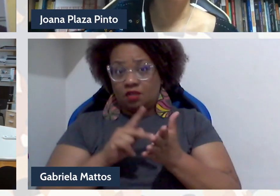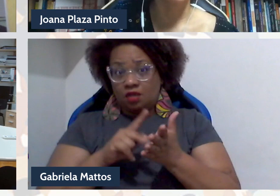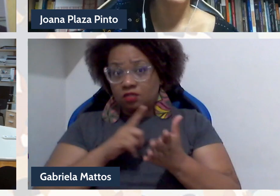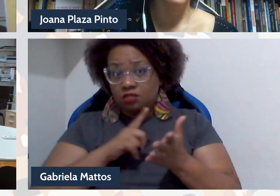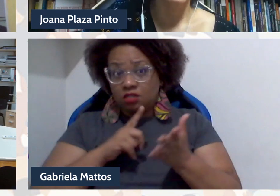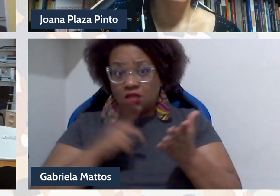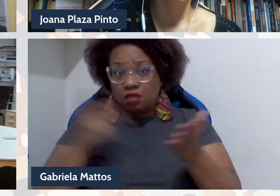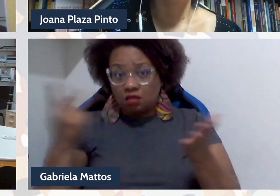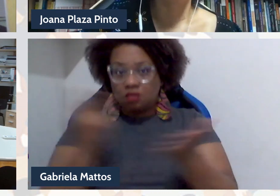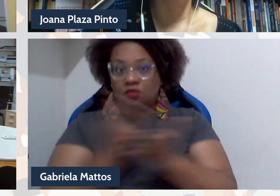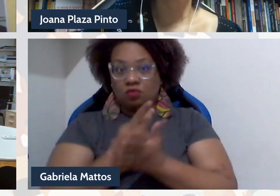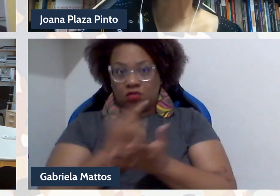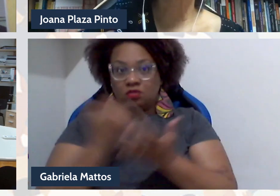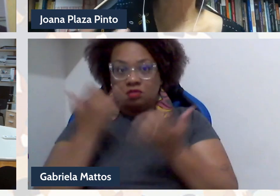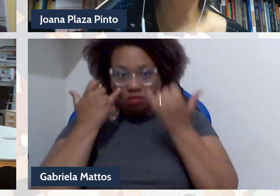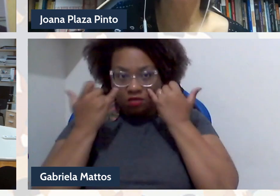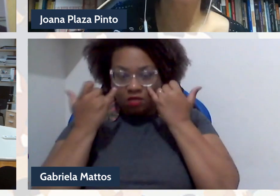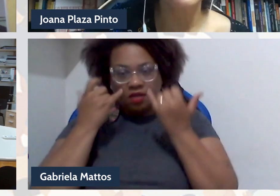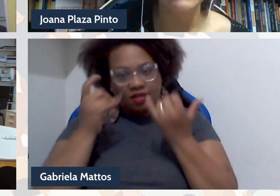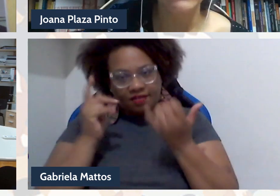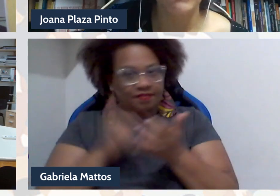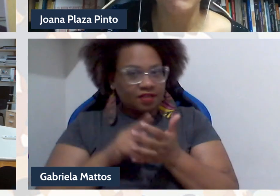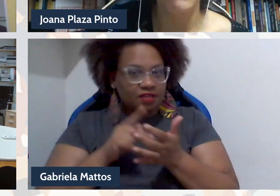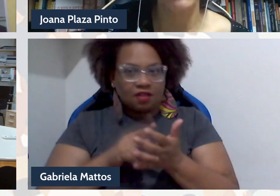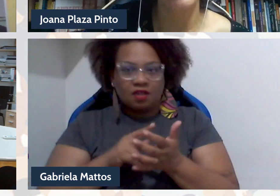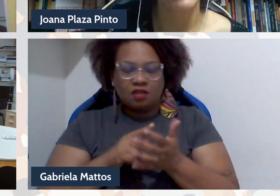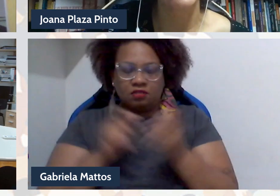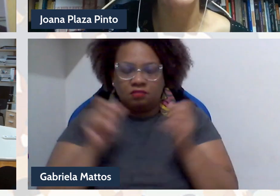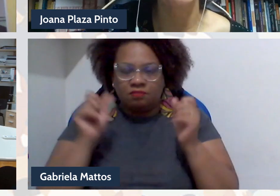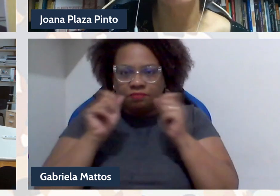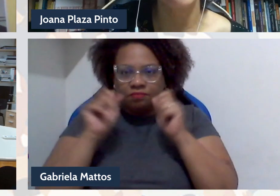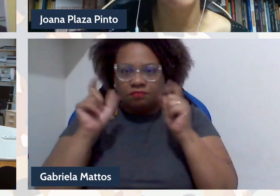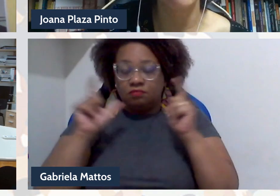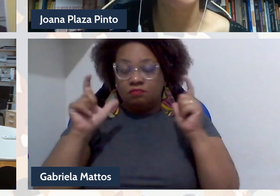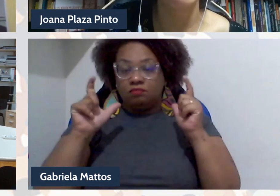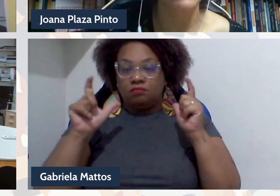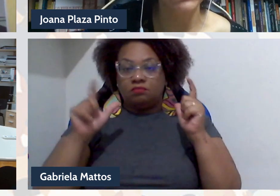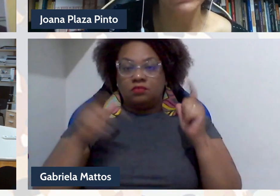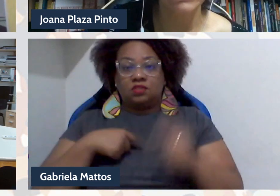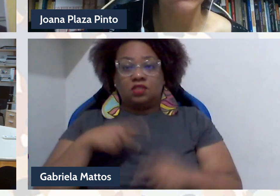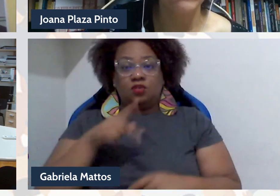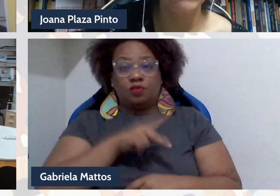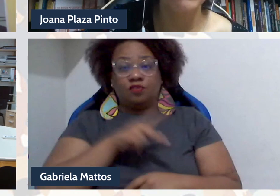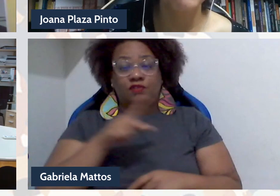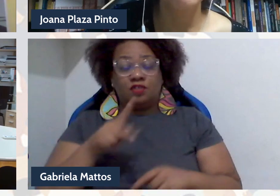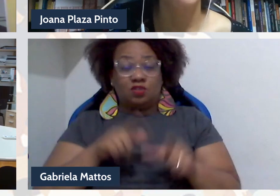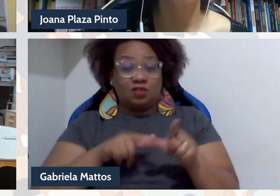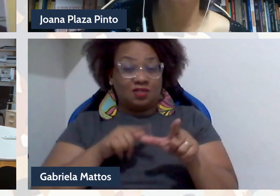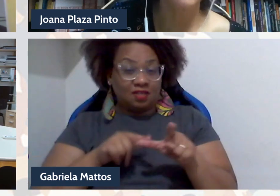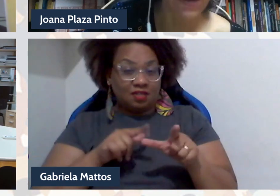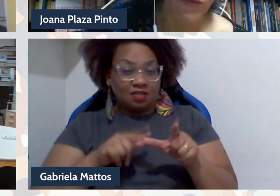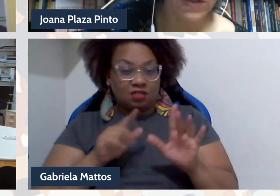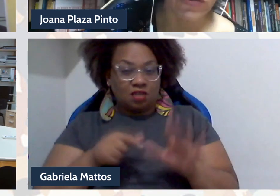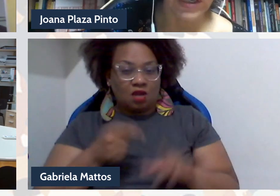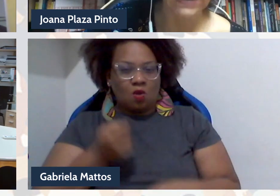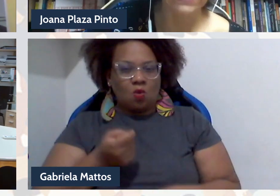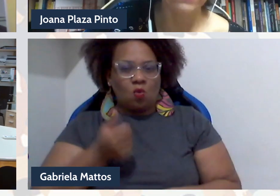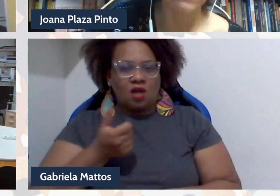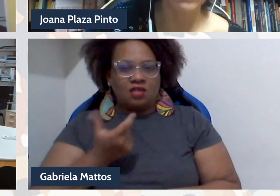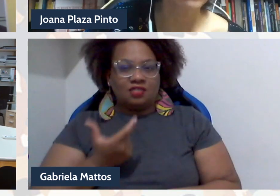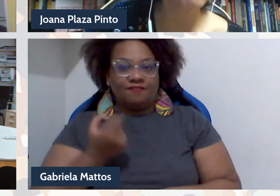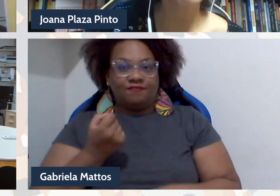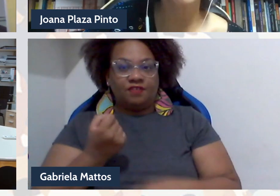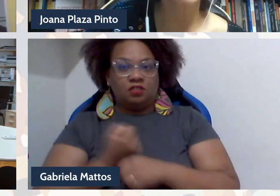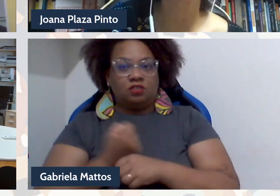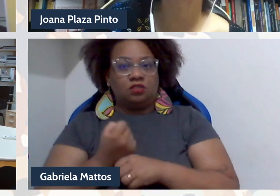emblemático. Me chamou muita atenção, eu sou professora de letras há quase 20 anos, fui aluna de